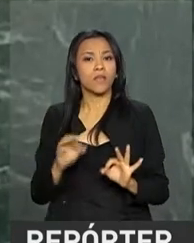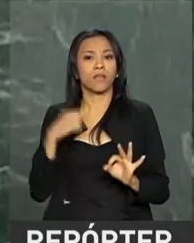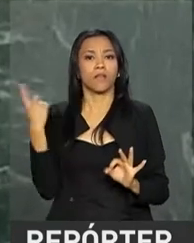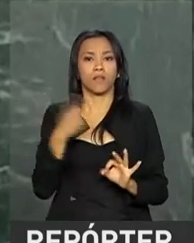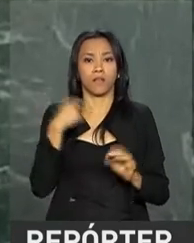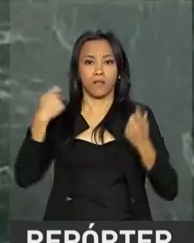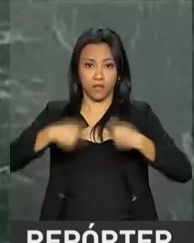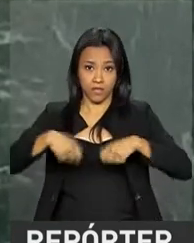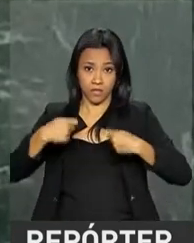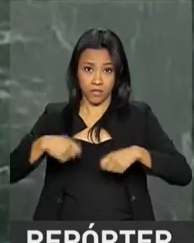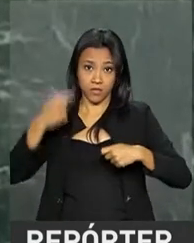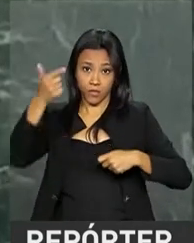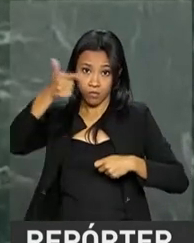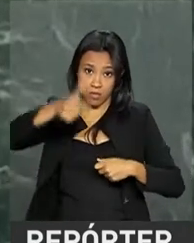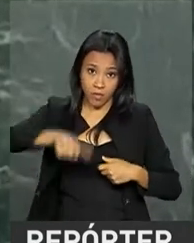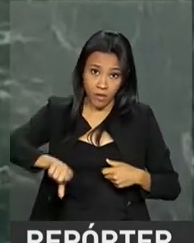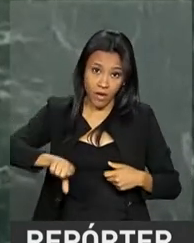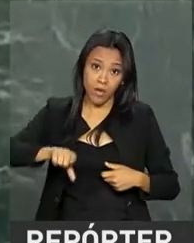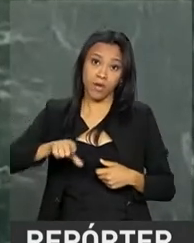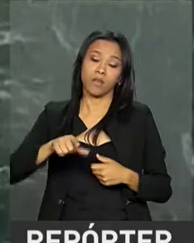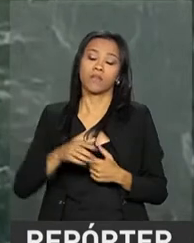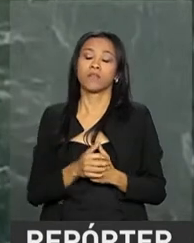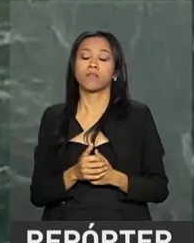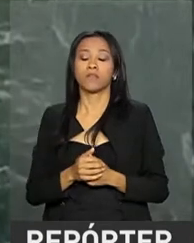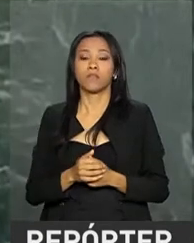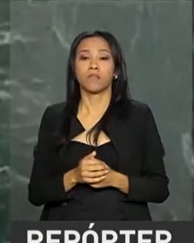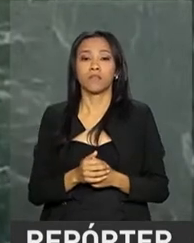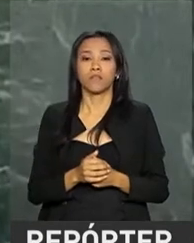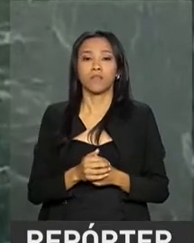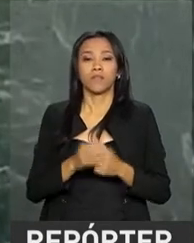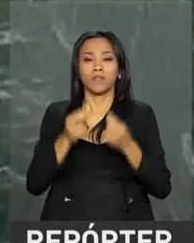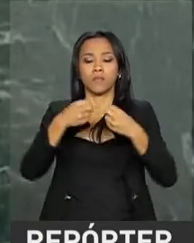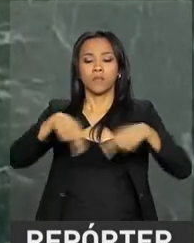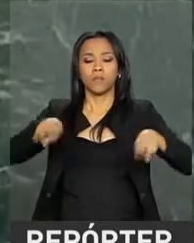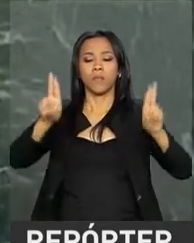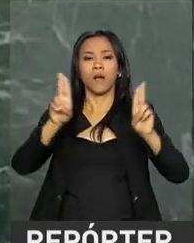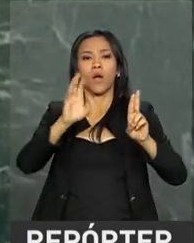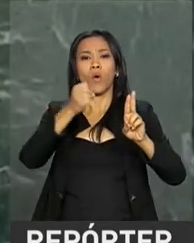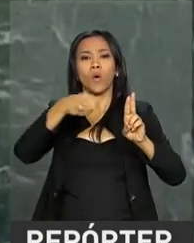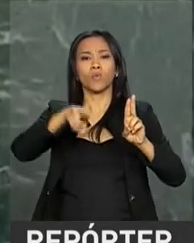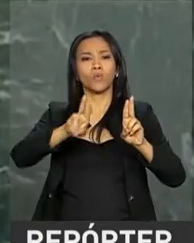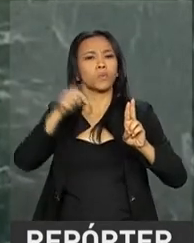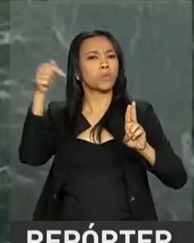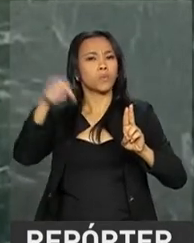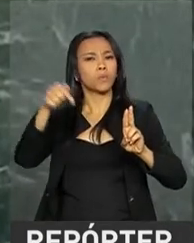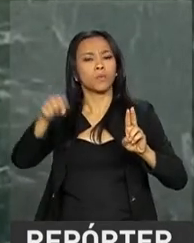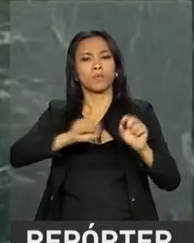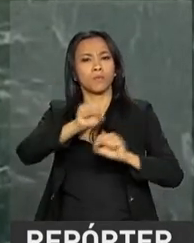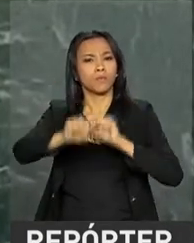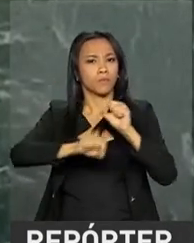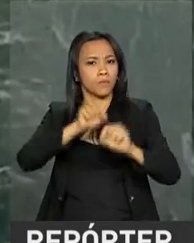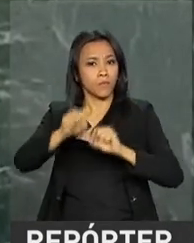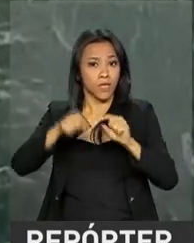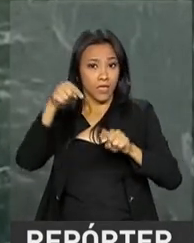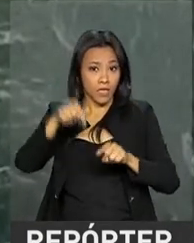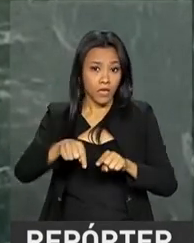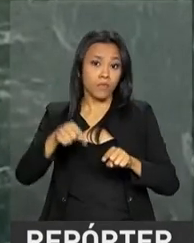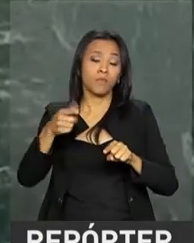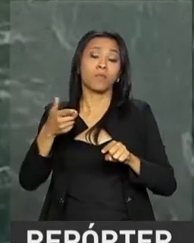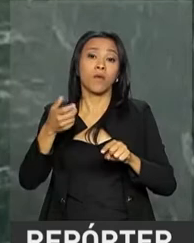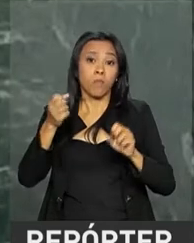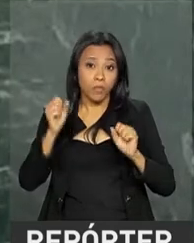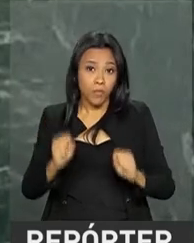de mais onu e de uma onu que tenha cada vez mais legitimidade